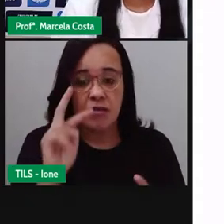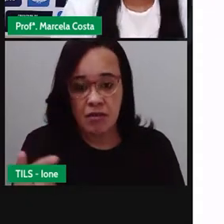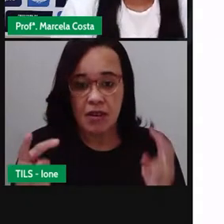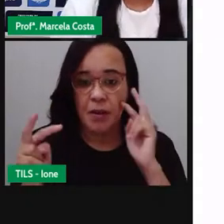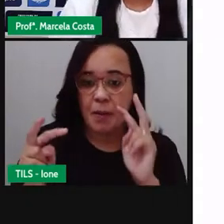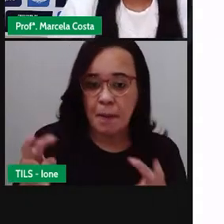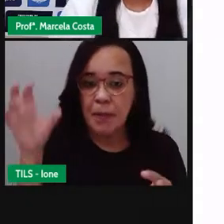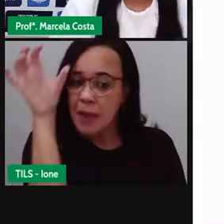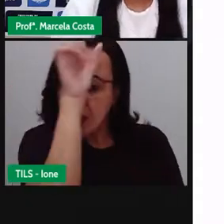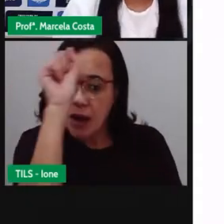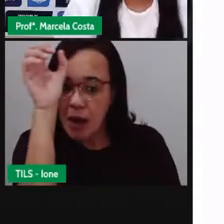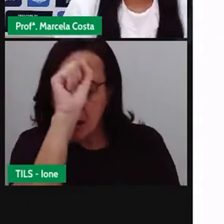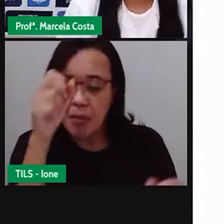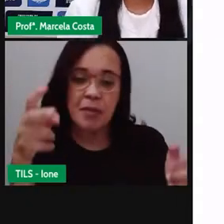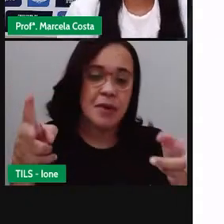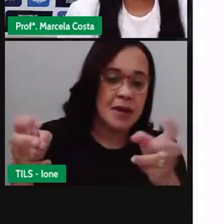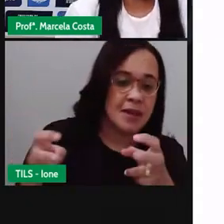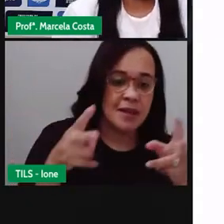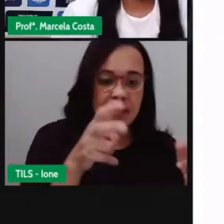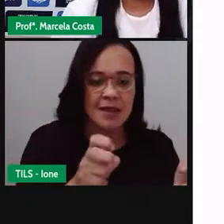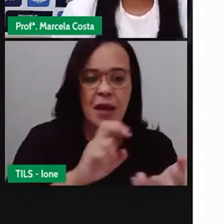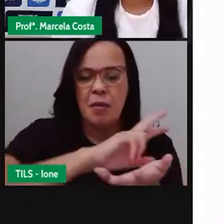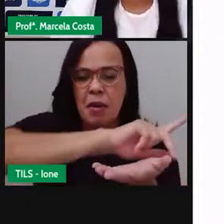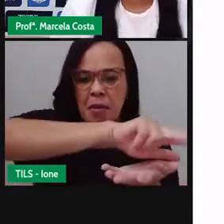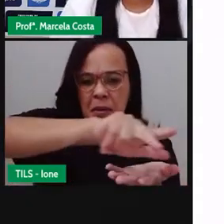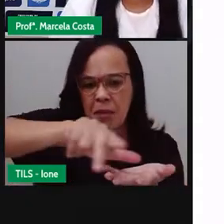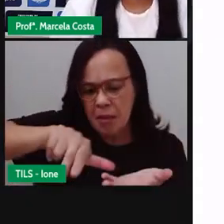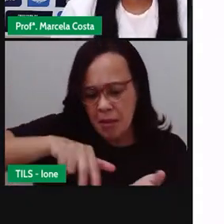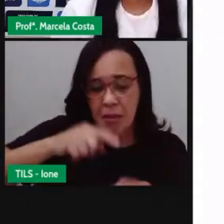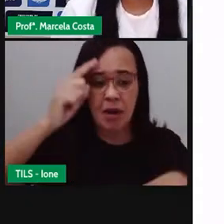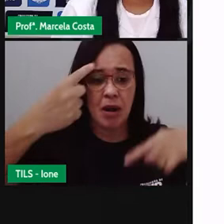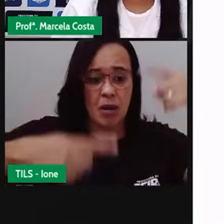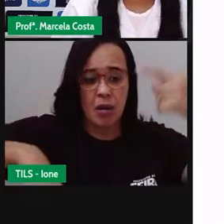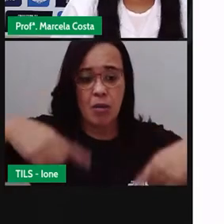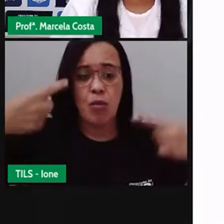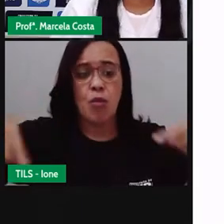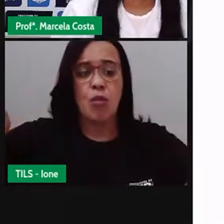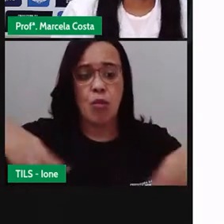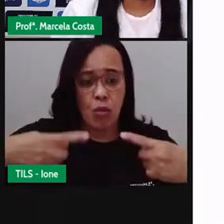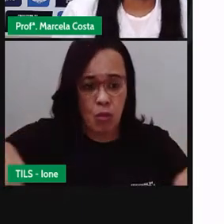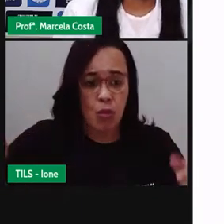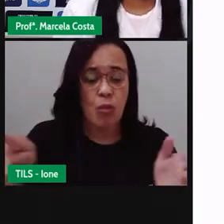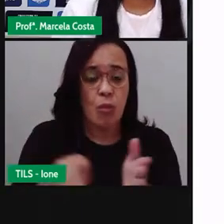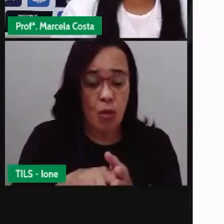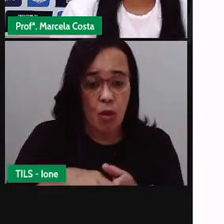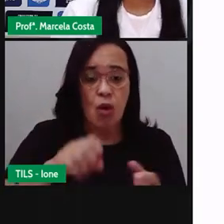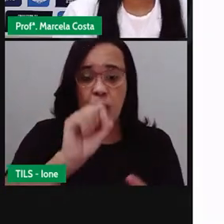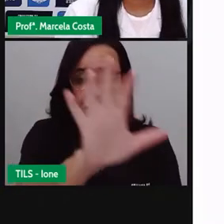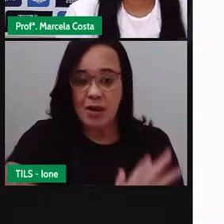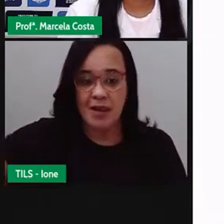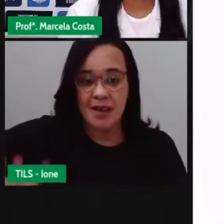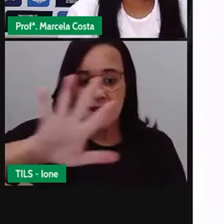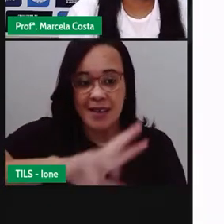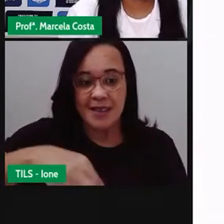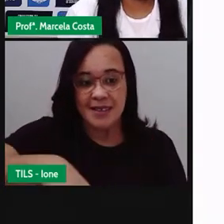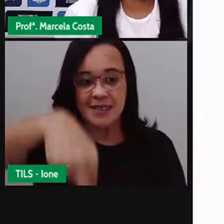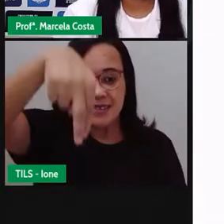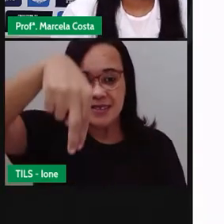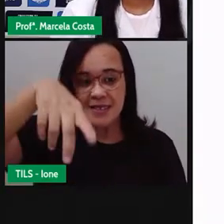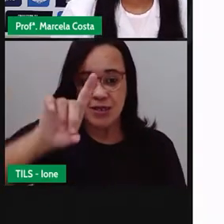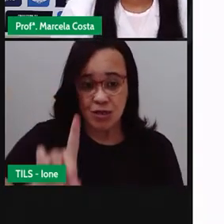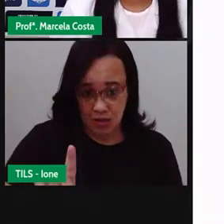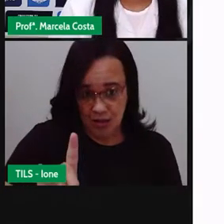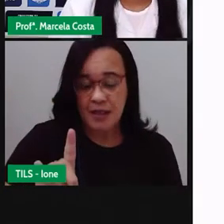reconhecer diferentes tipos de músicas e de ritmos da região nordeste, reconhecendo a função